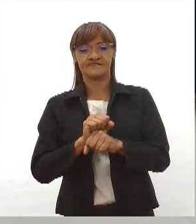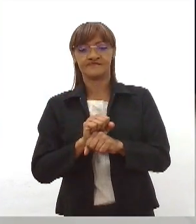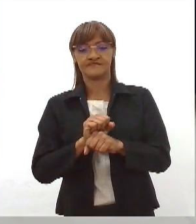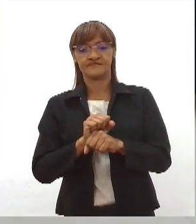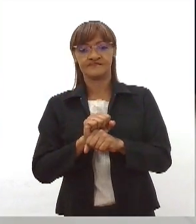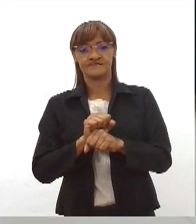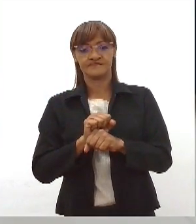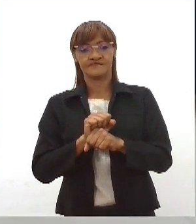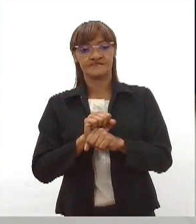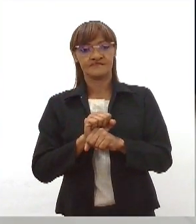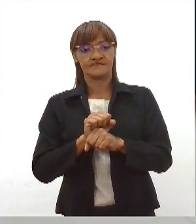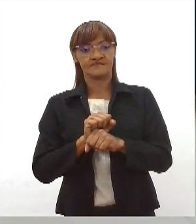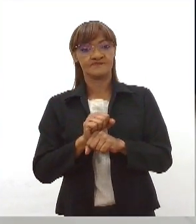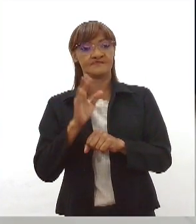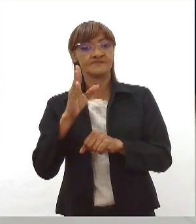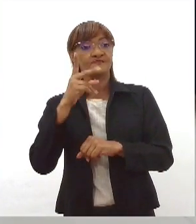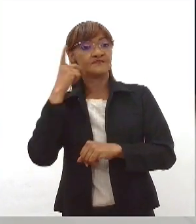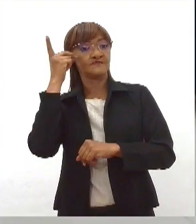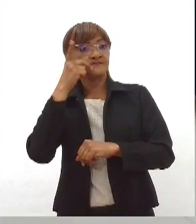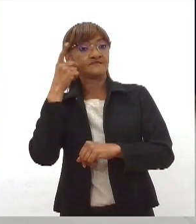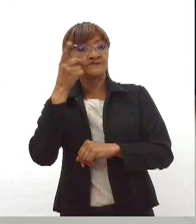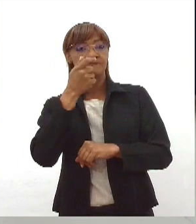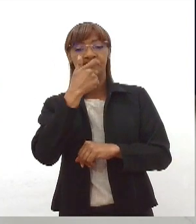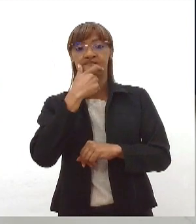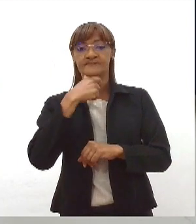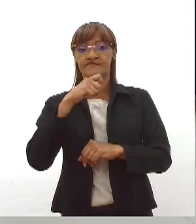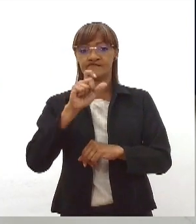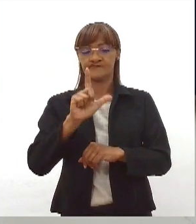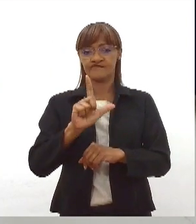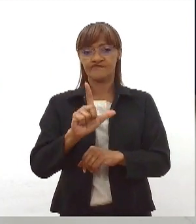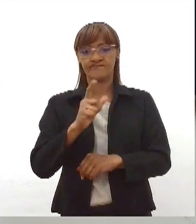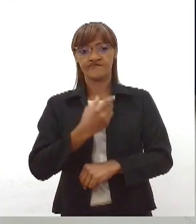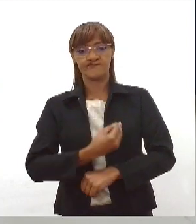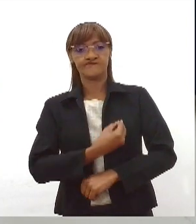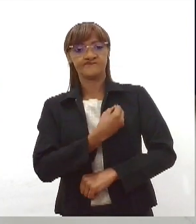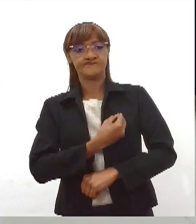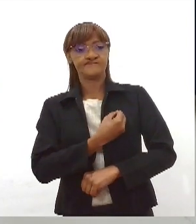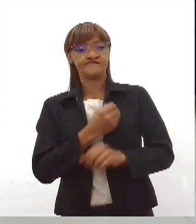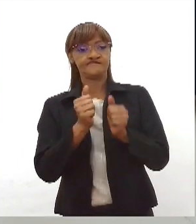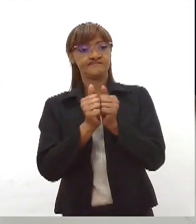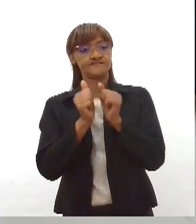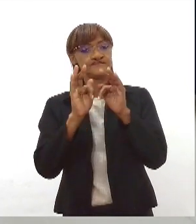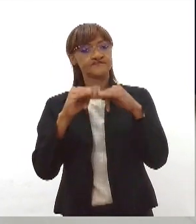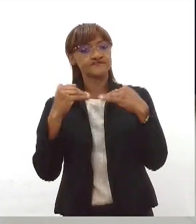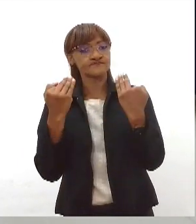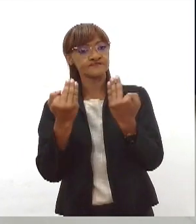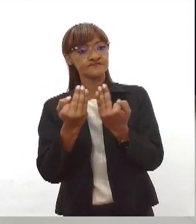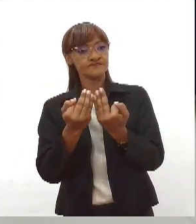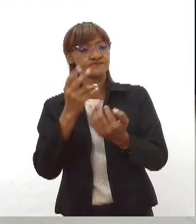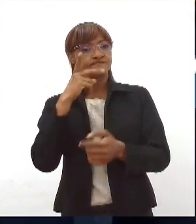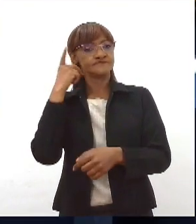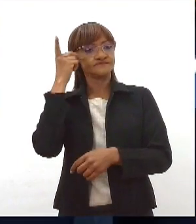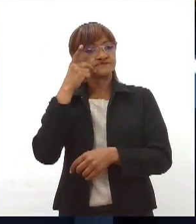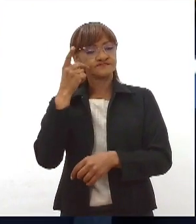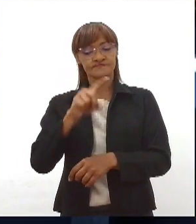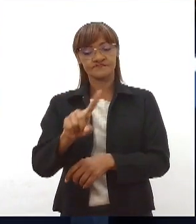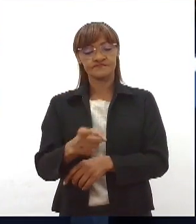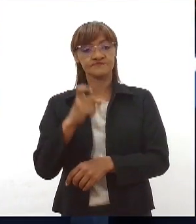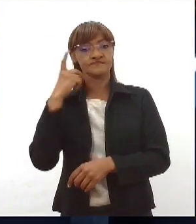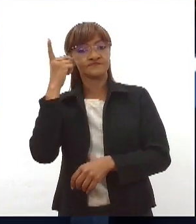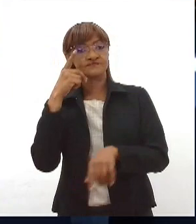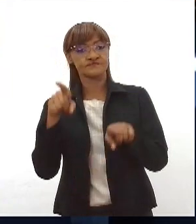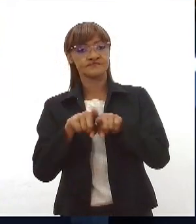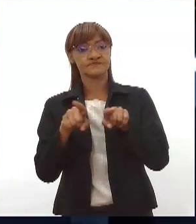o deputado Luciano Bispo esteve acompanhado por familiares deputados Ex Deputados servidores e